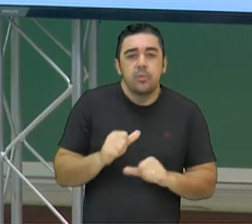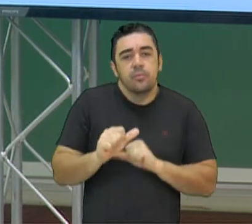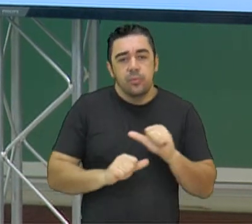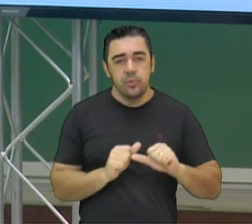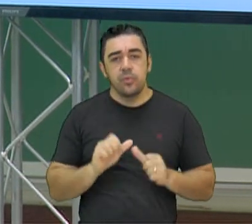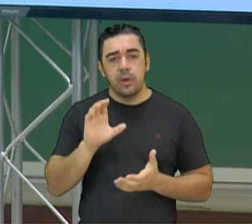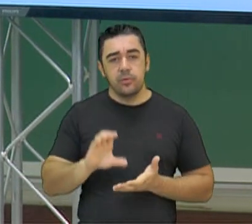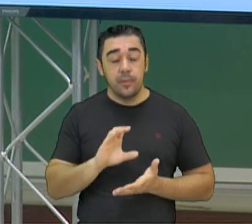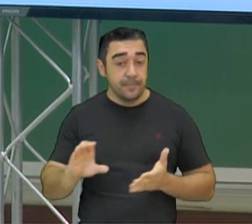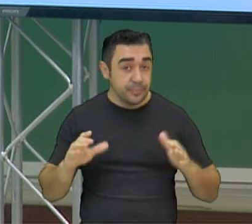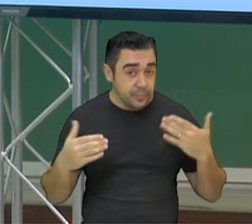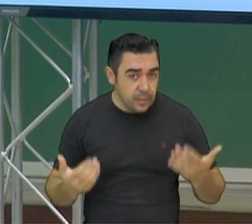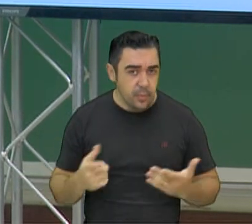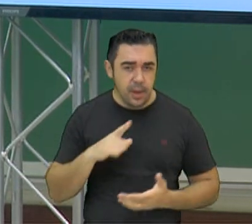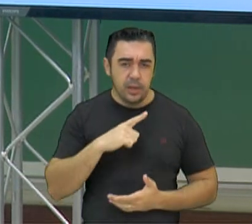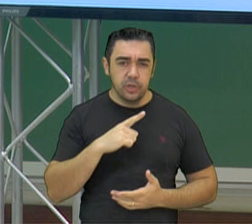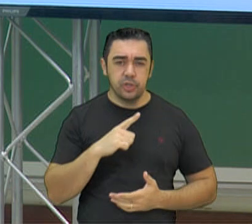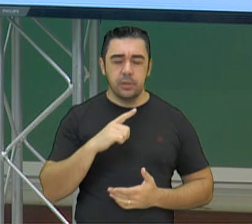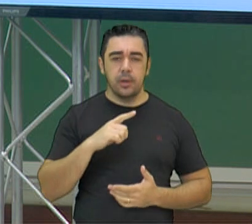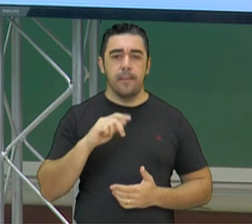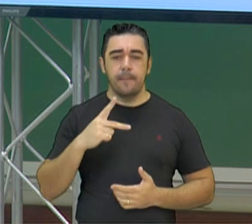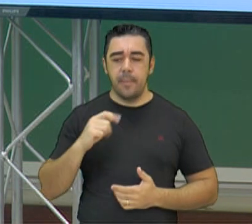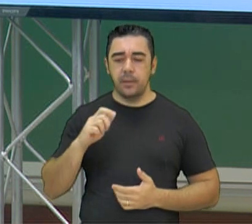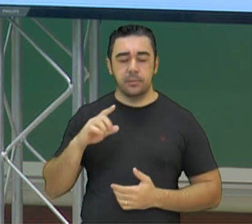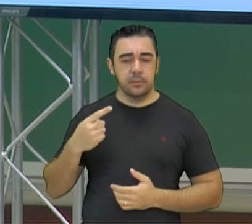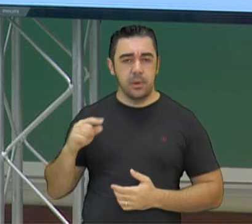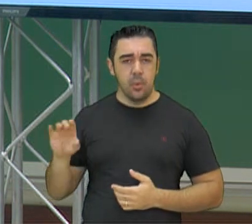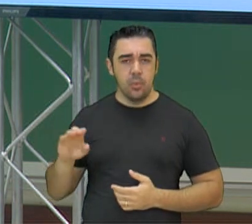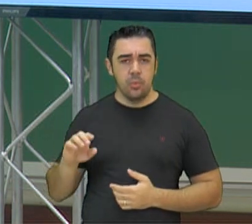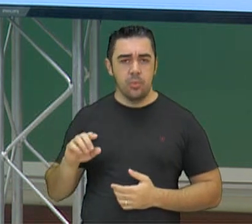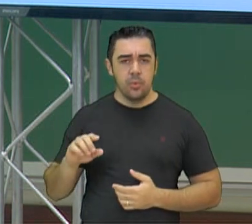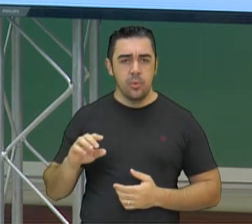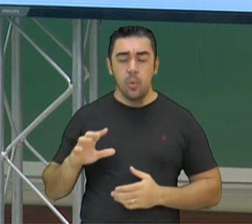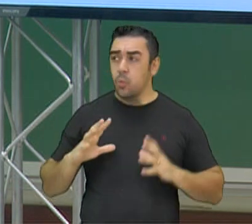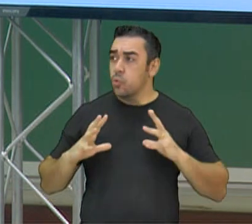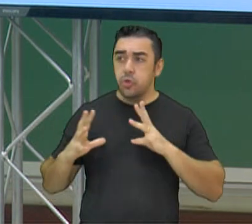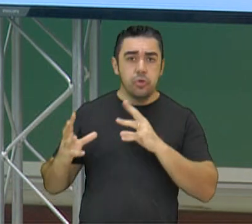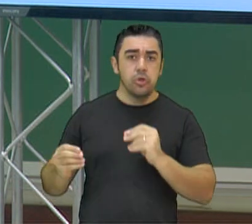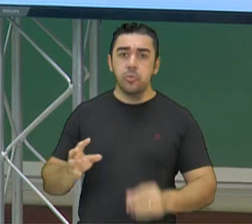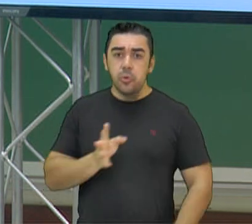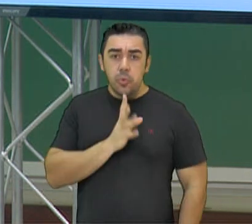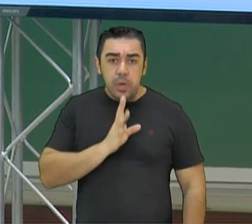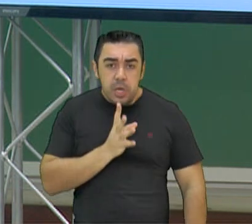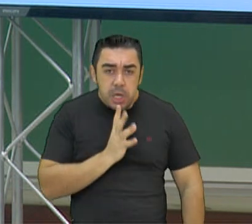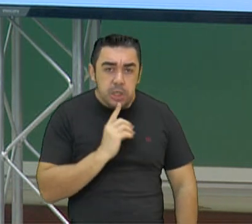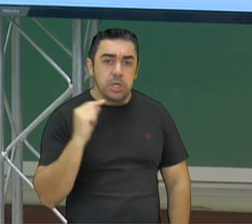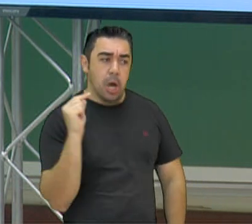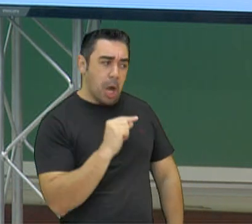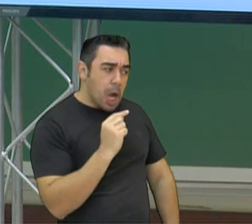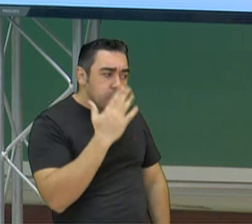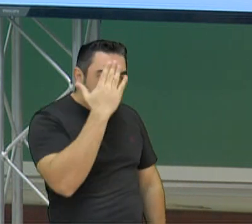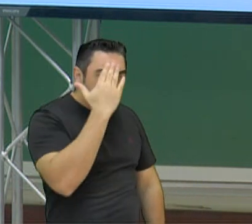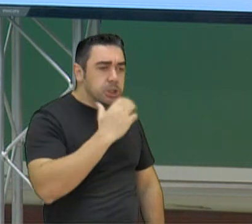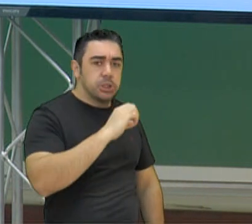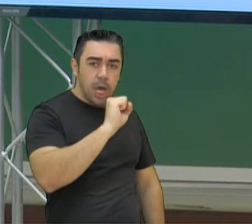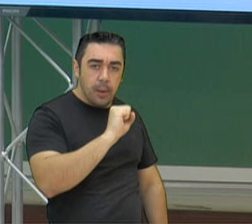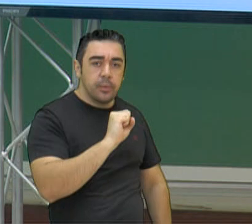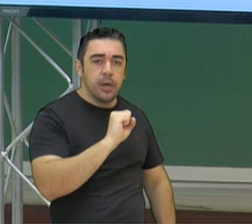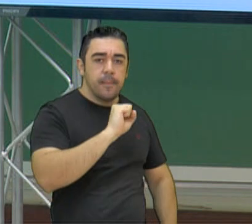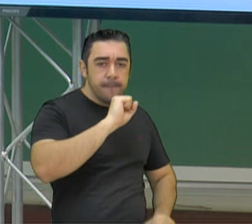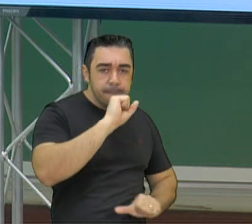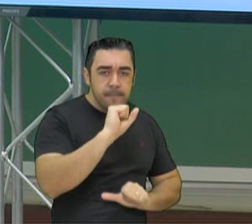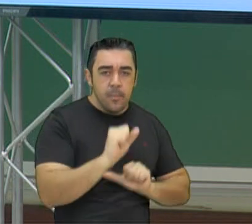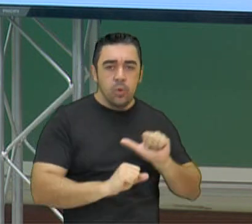acontece. Enquanto ele era pagão, ele era muito reconhecido no Império Romano como um sábio. Se converteu